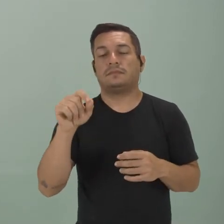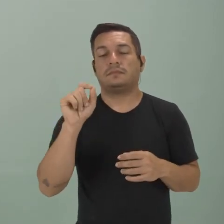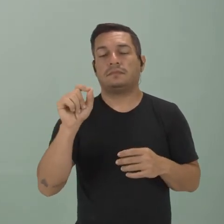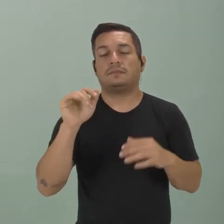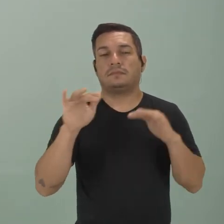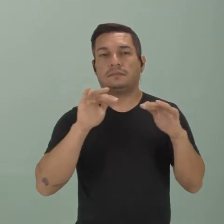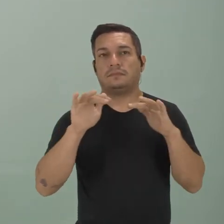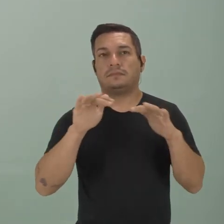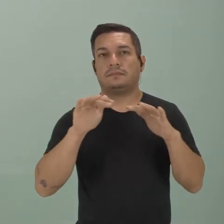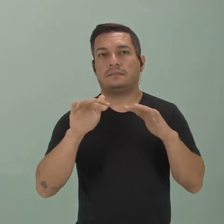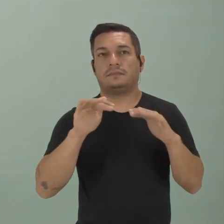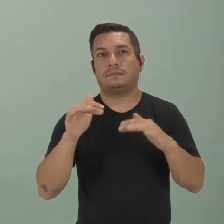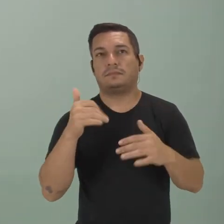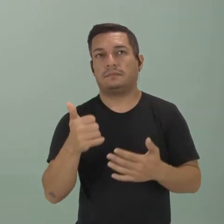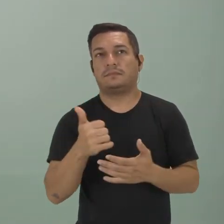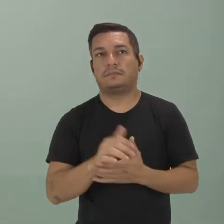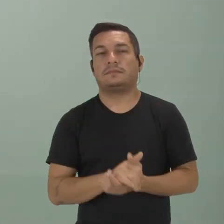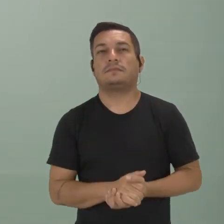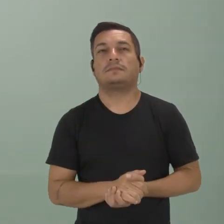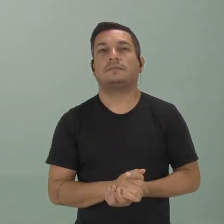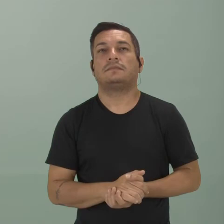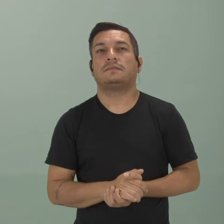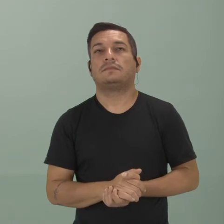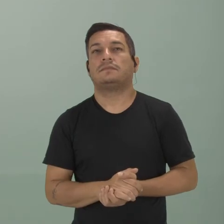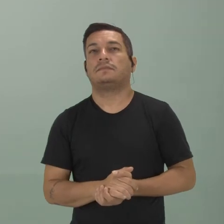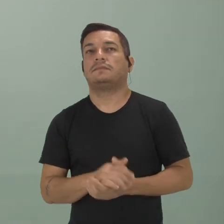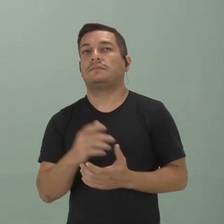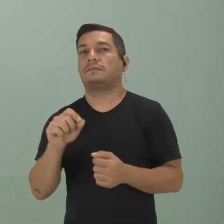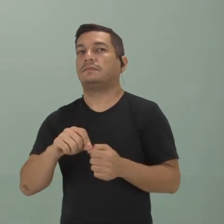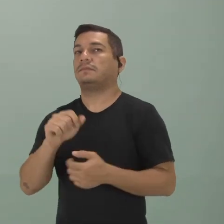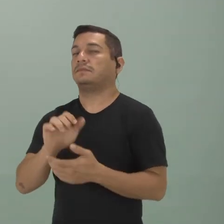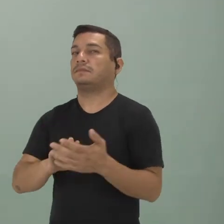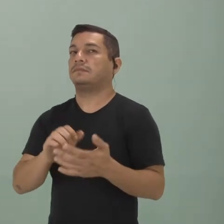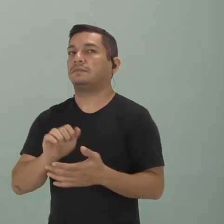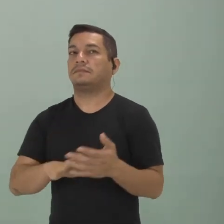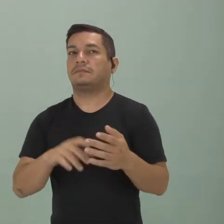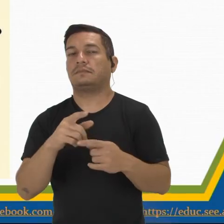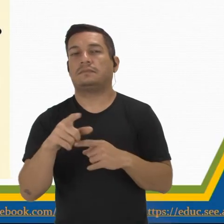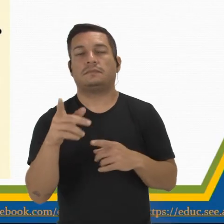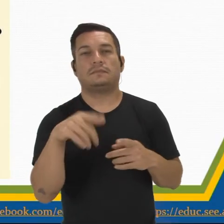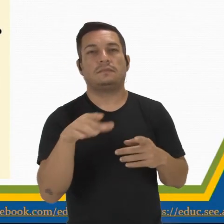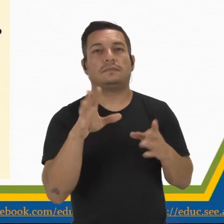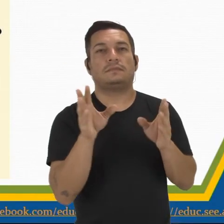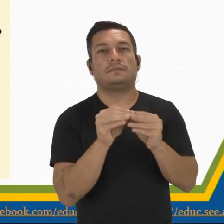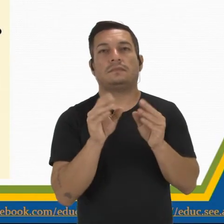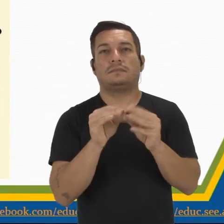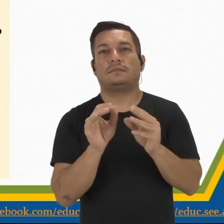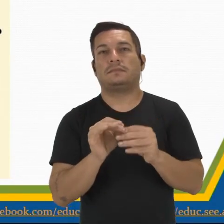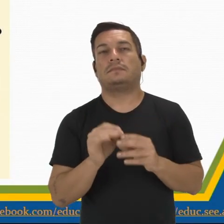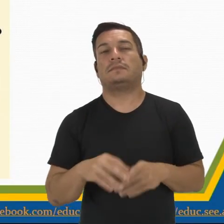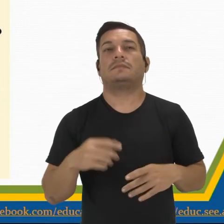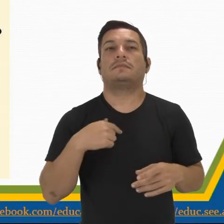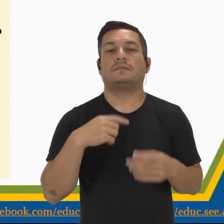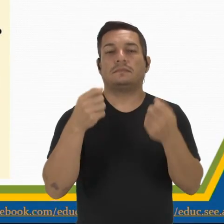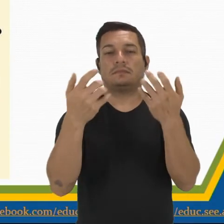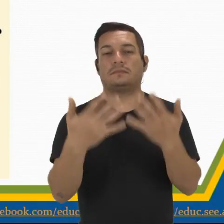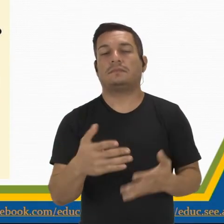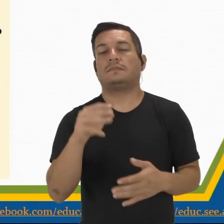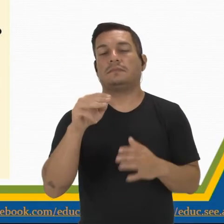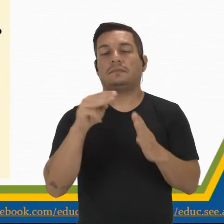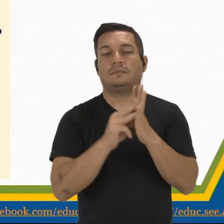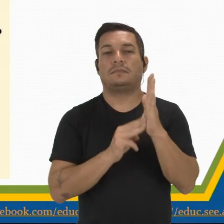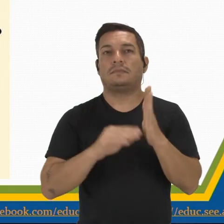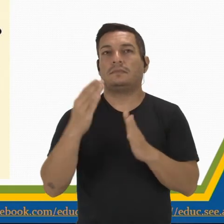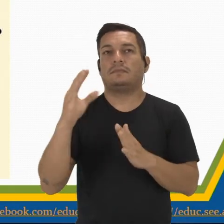Tudo bem? Então não esqueçam, a ciência ela é dinâmica. Vamos lá, vamos fazer aqui alguns exercíciozinhos. Bom, na tela vocês vão